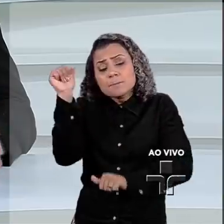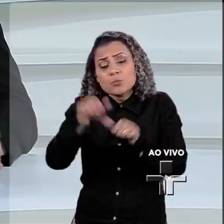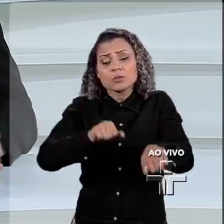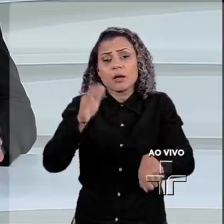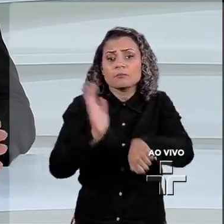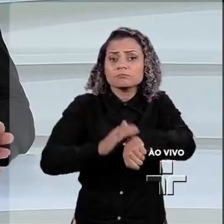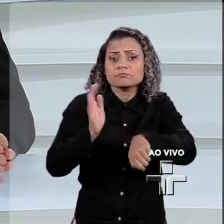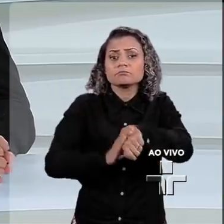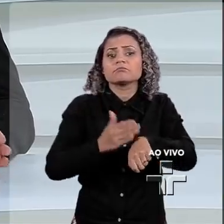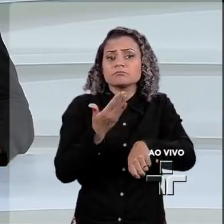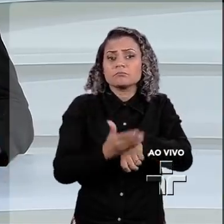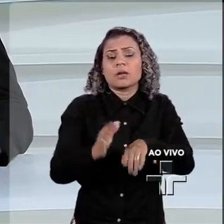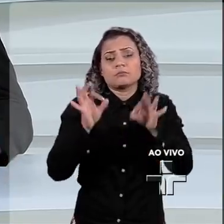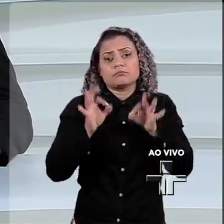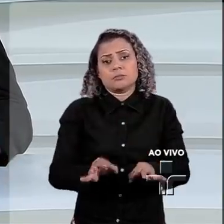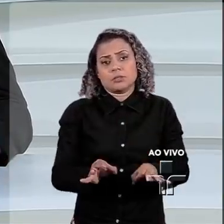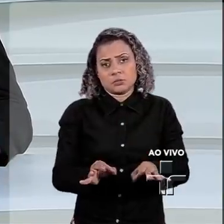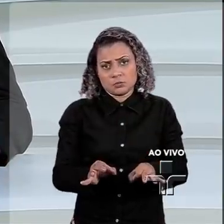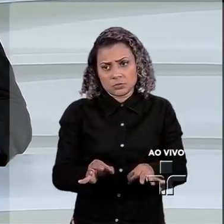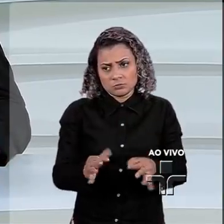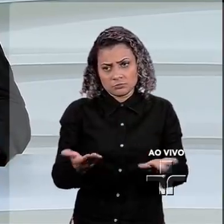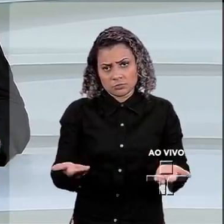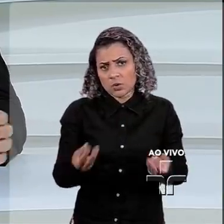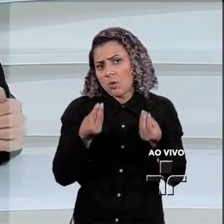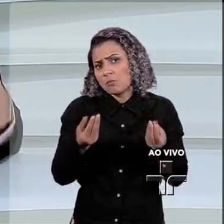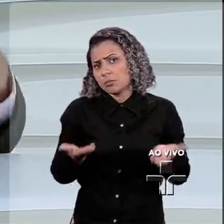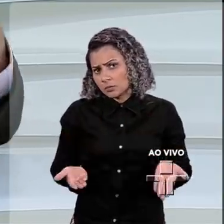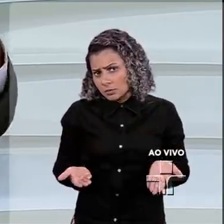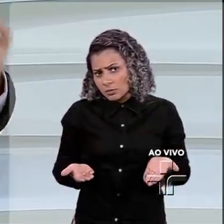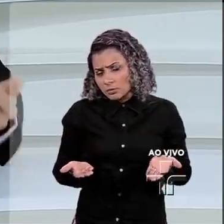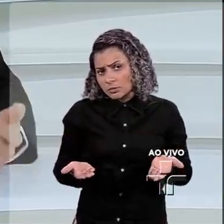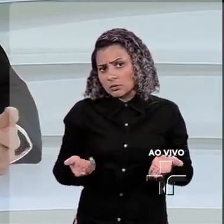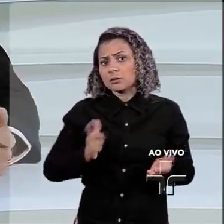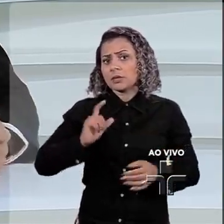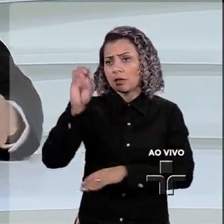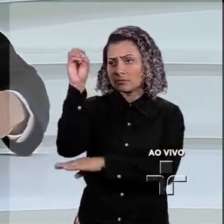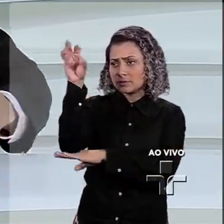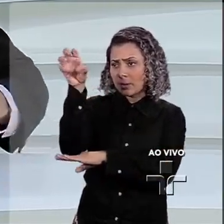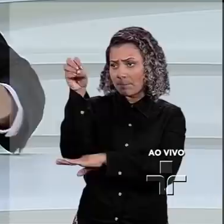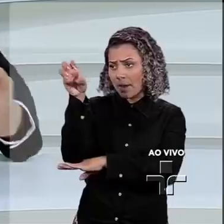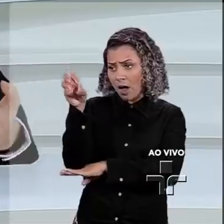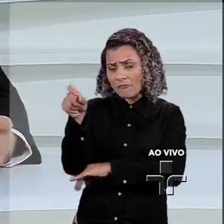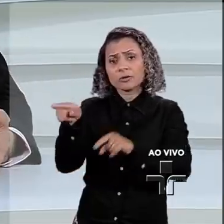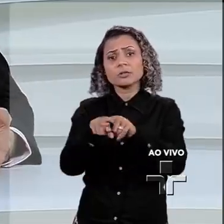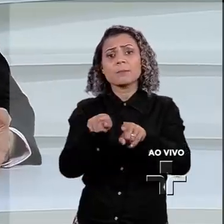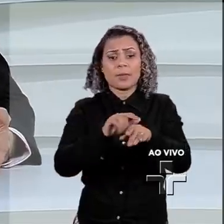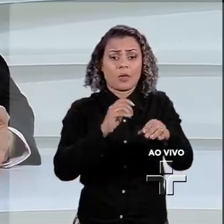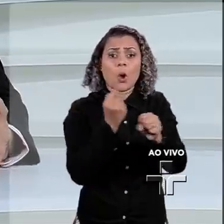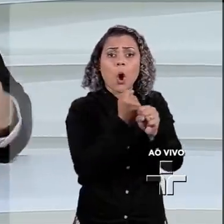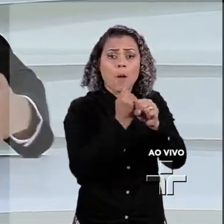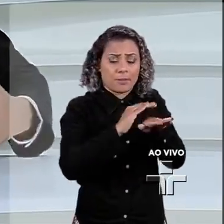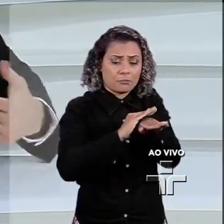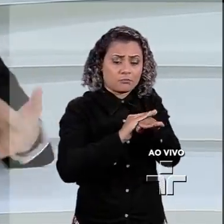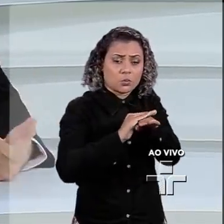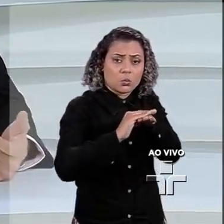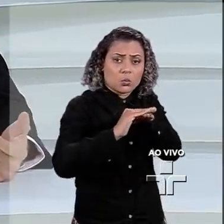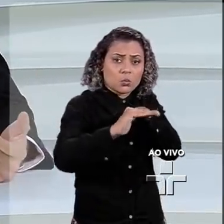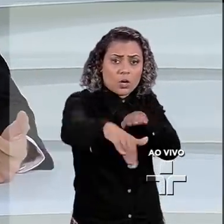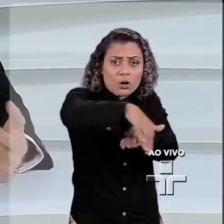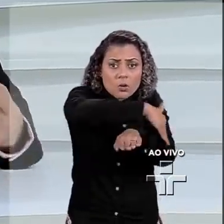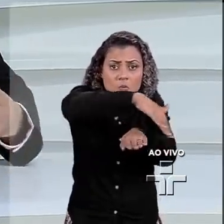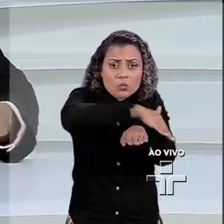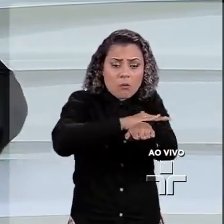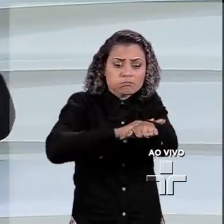de forma concreta, semáforos e calçadas? Porque eu acho, a gente já sabe que é prioridade, o Haddad também dizia que era prioridade, o